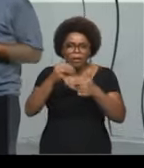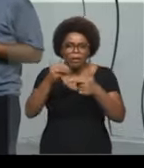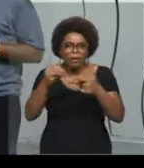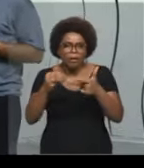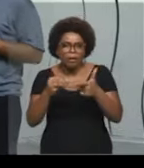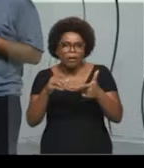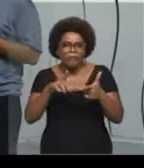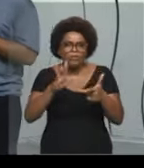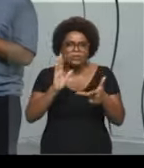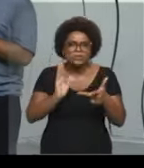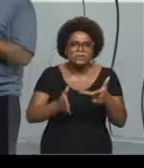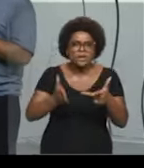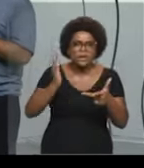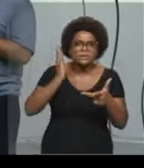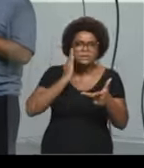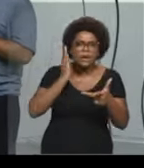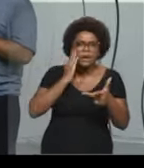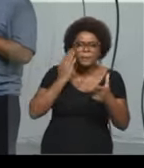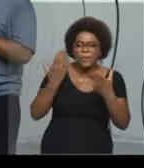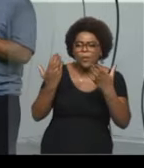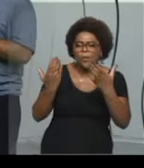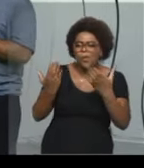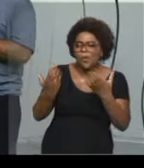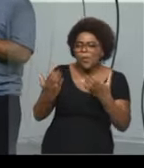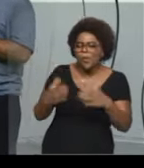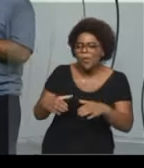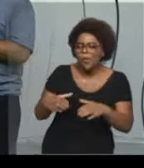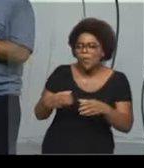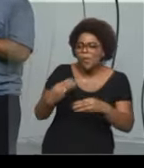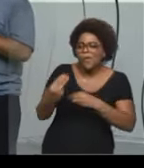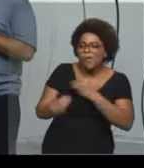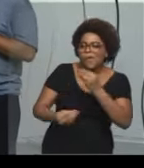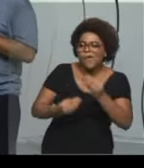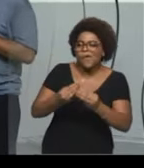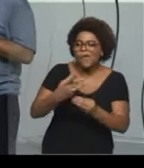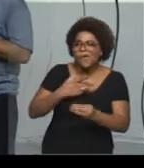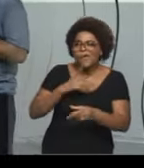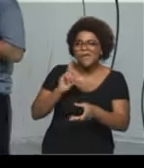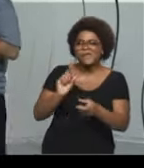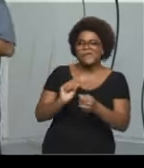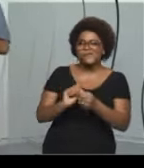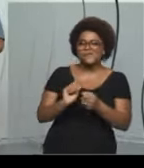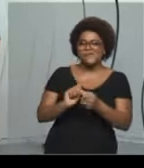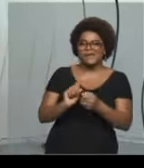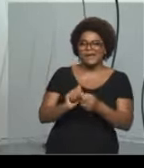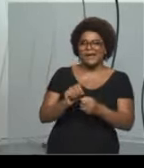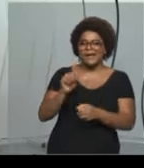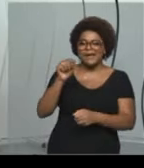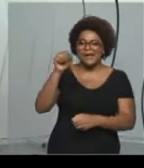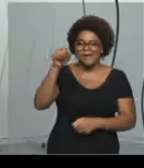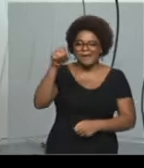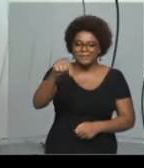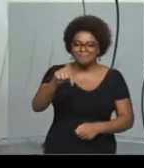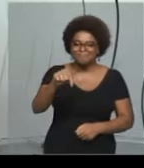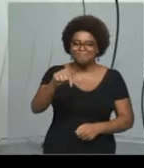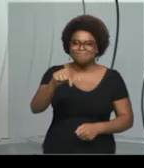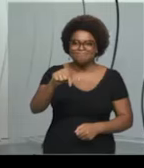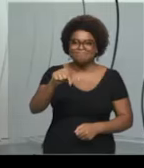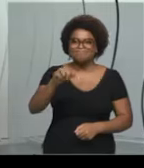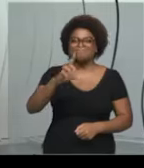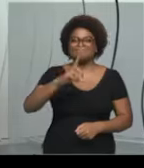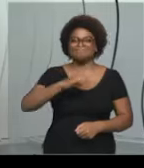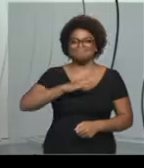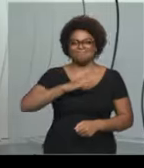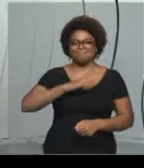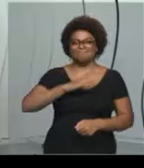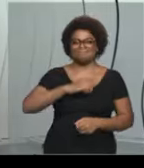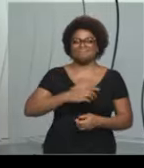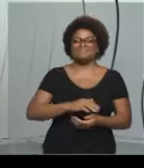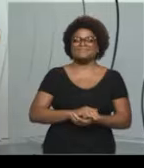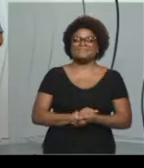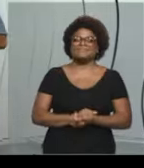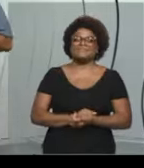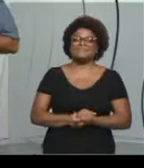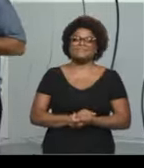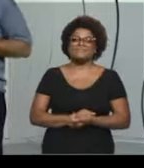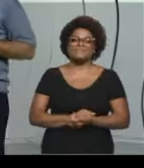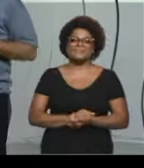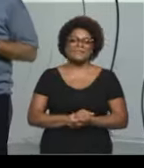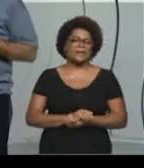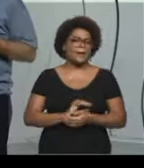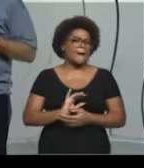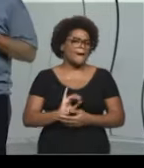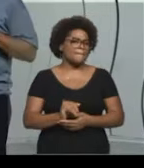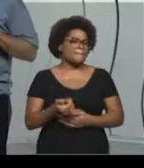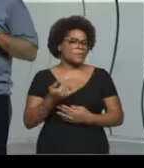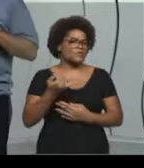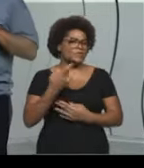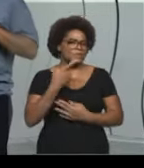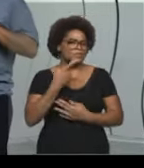está pisando. Você olha para aquilo e fala assim, ah, tá, essa é uma questão disso, né? Aliás, gente, vamos aproveitar e falando sobre o